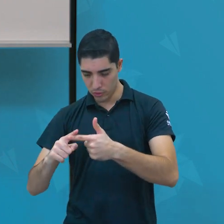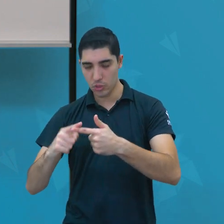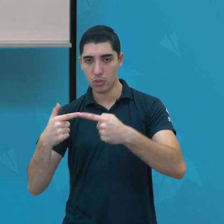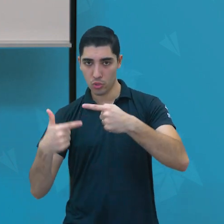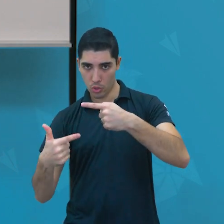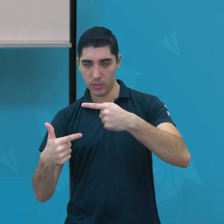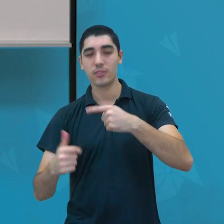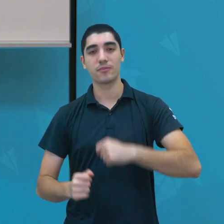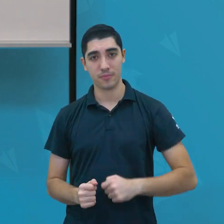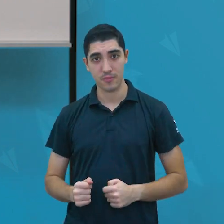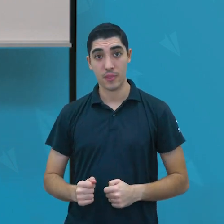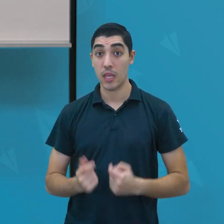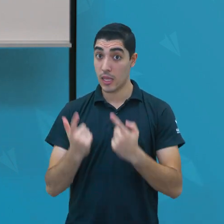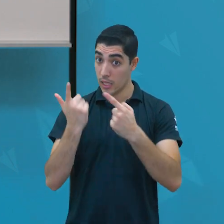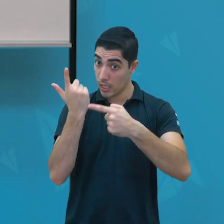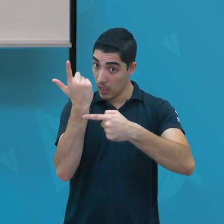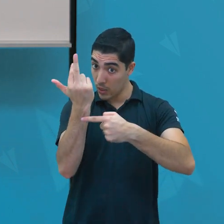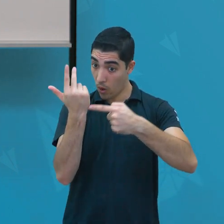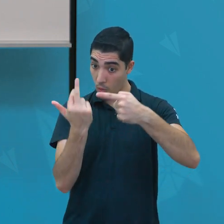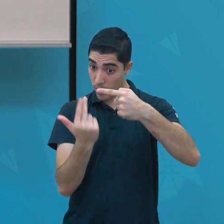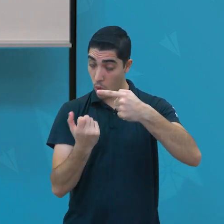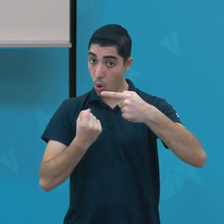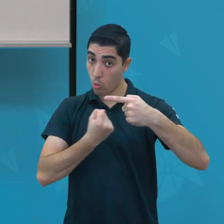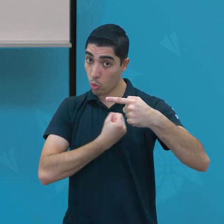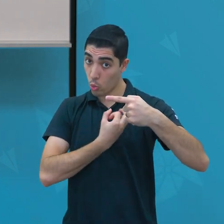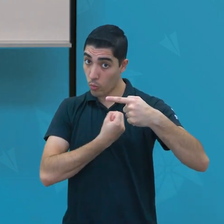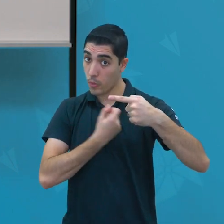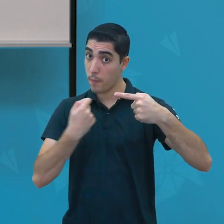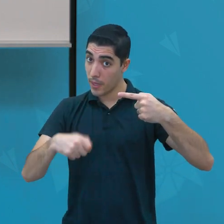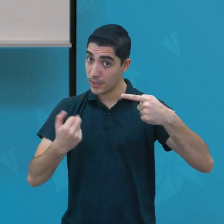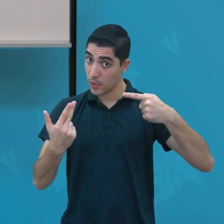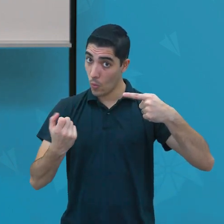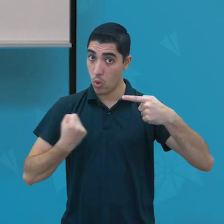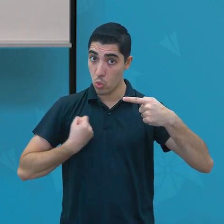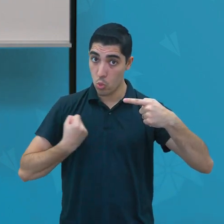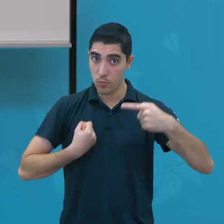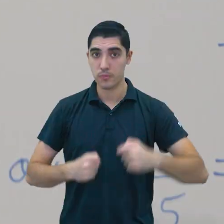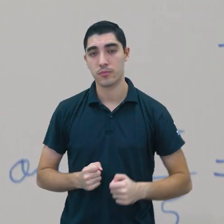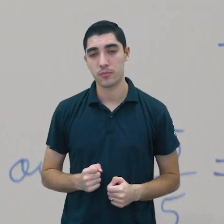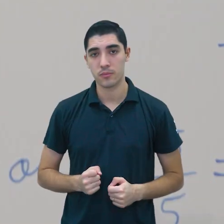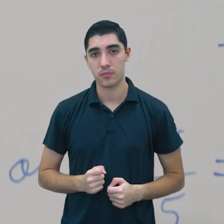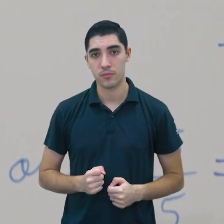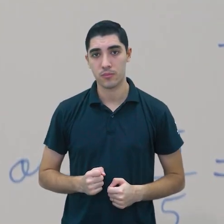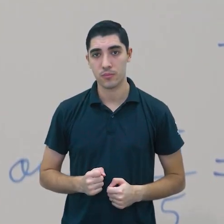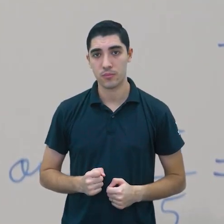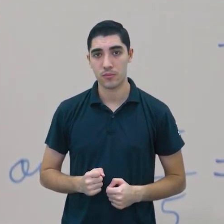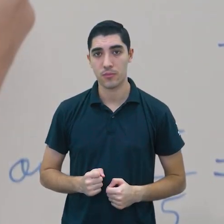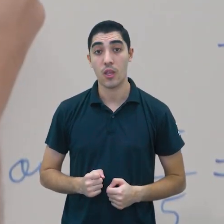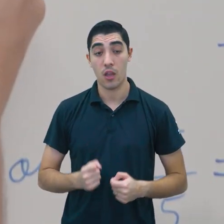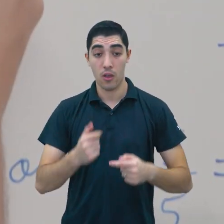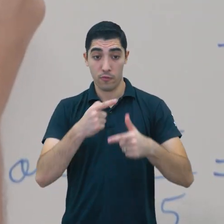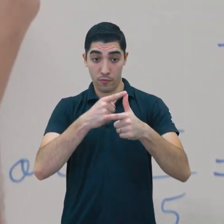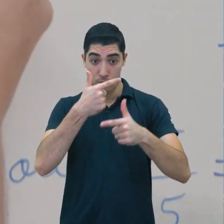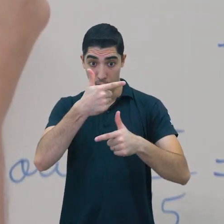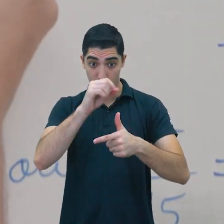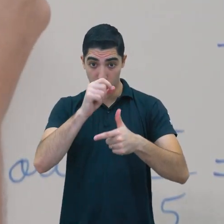condição. Tem que dividir ao mesmo tempo em cima e embaixo. 20 por